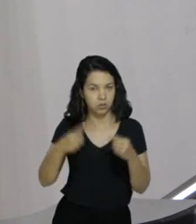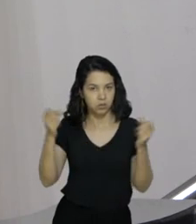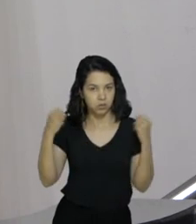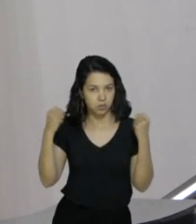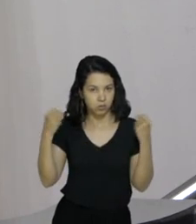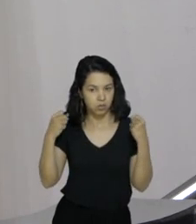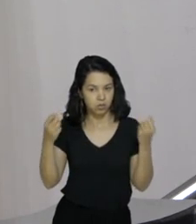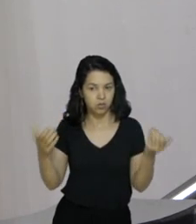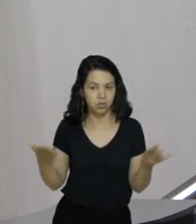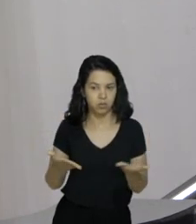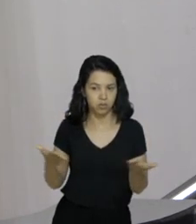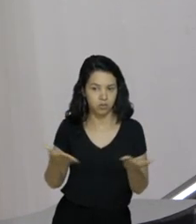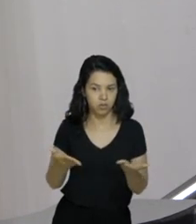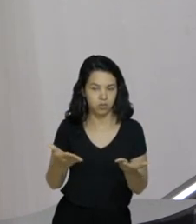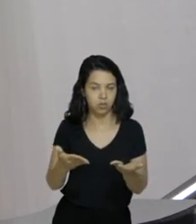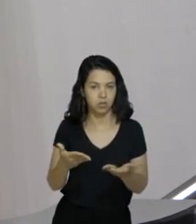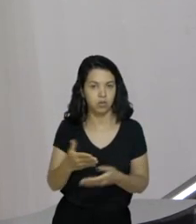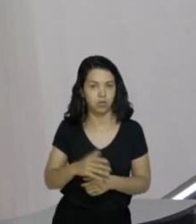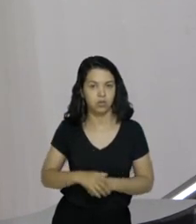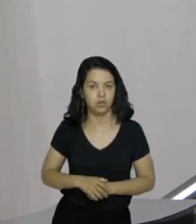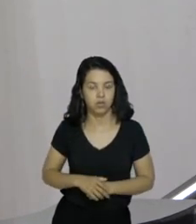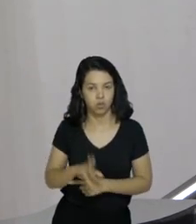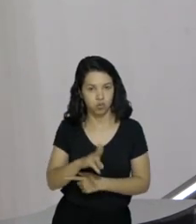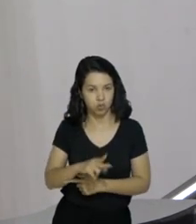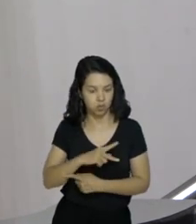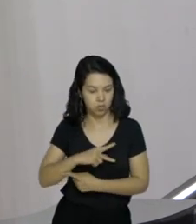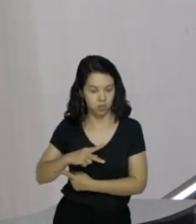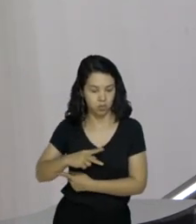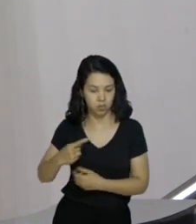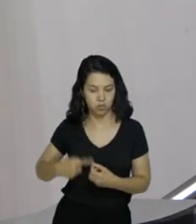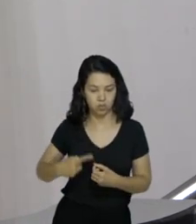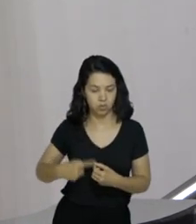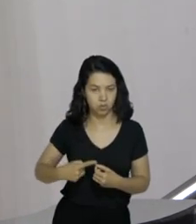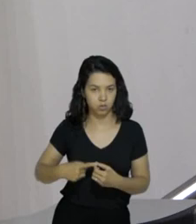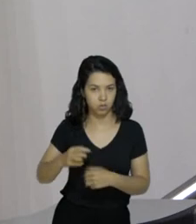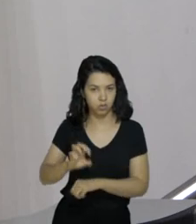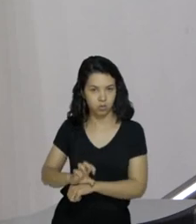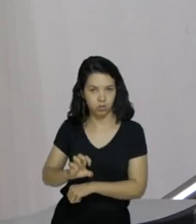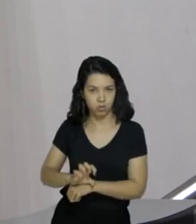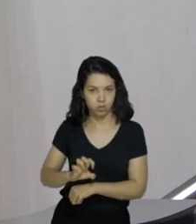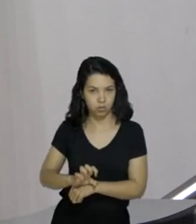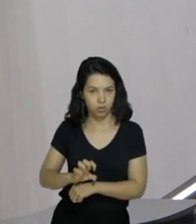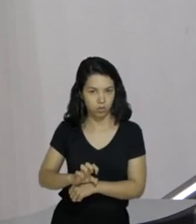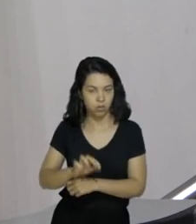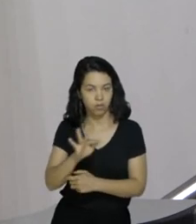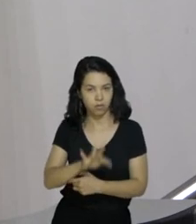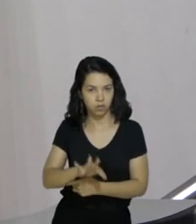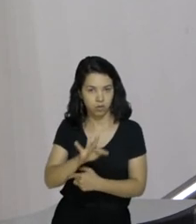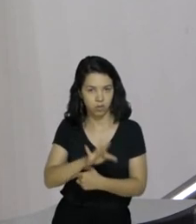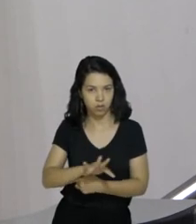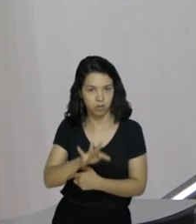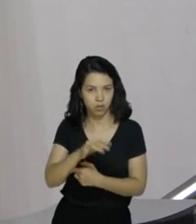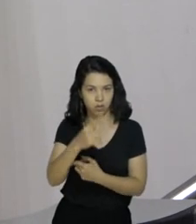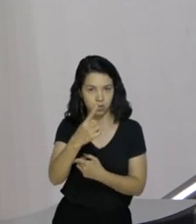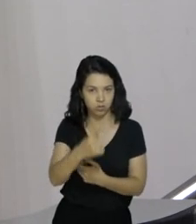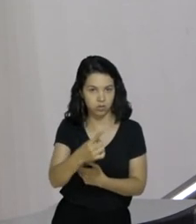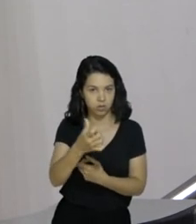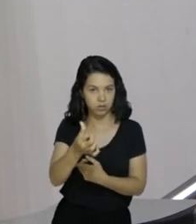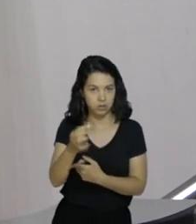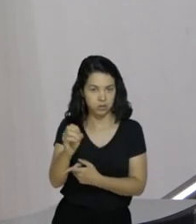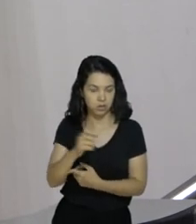Atualmente, reconhecida de utilidade pública municipal, estadual e federal, com 160